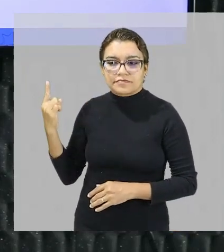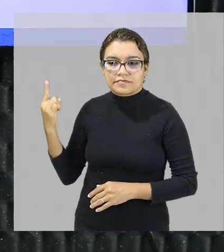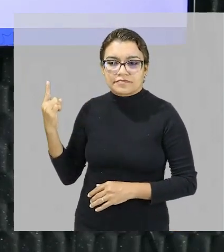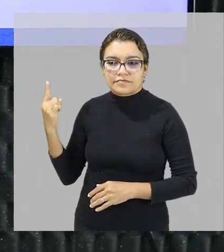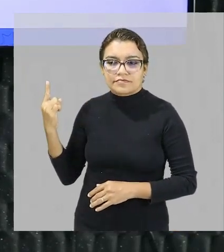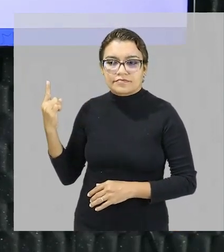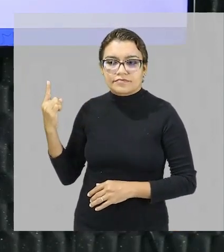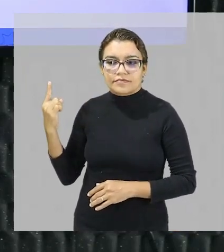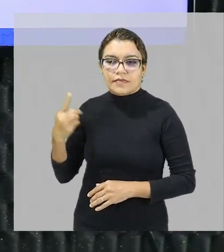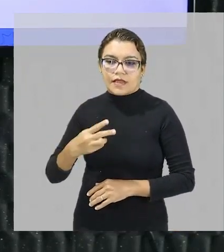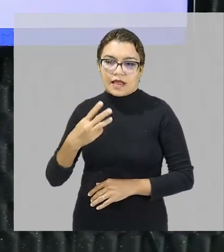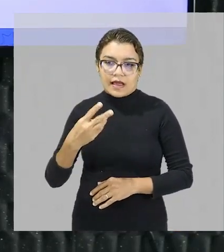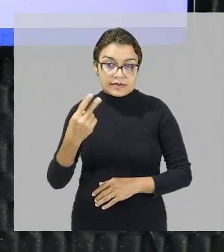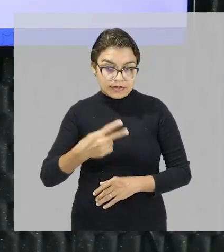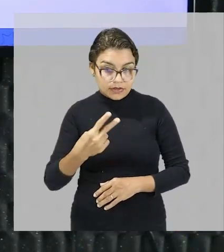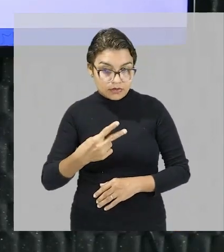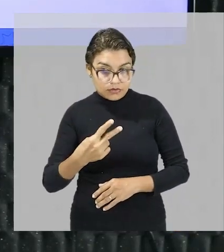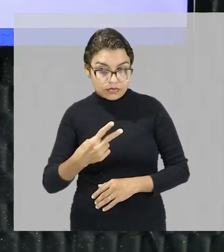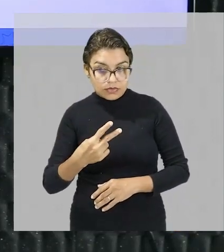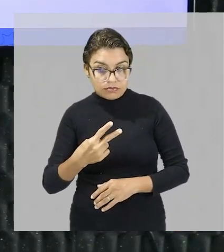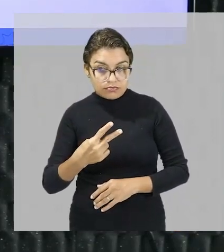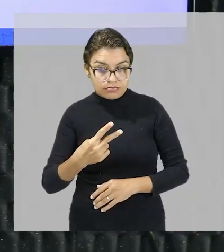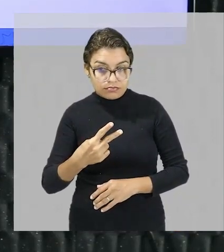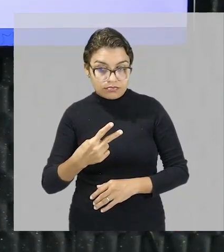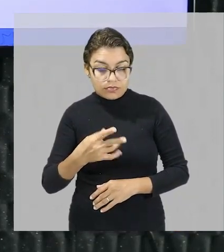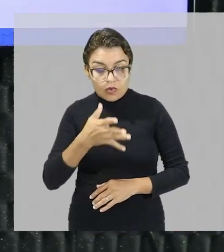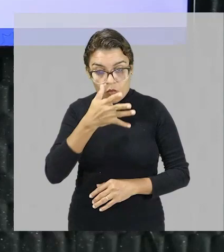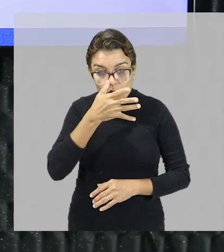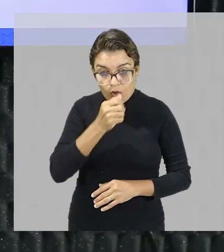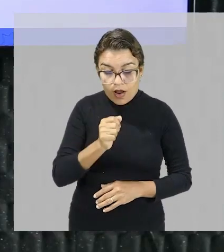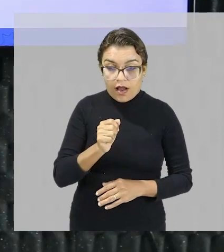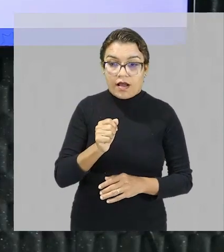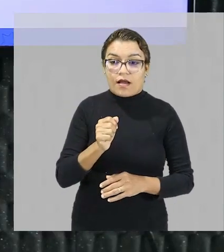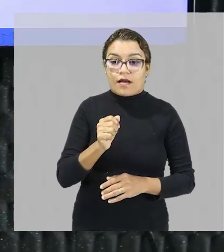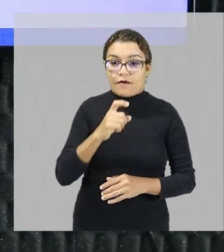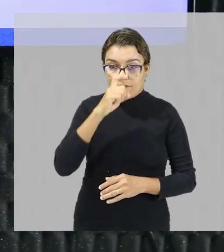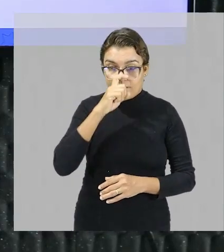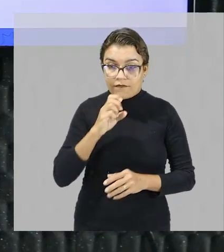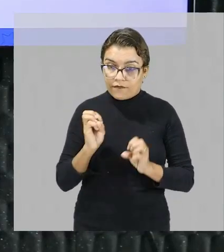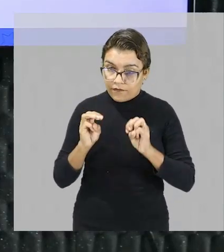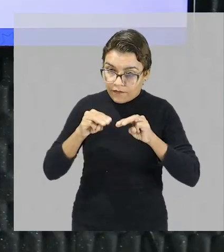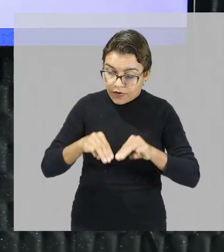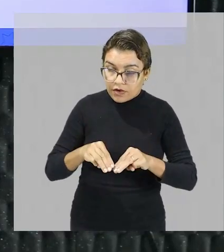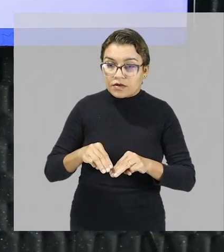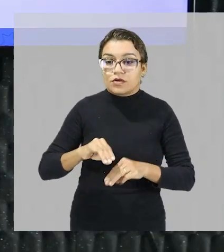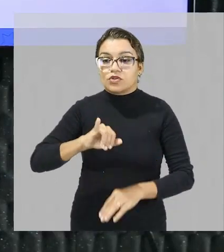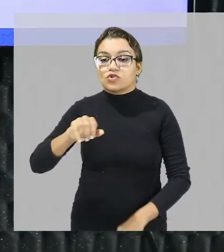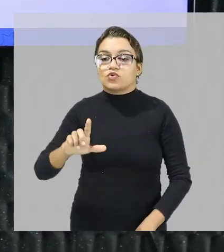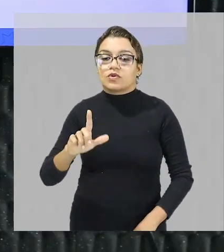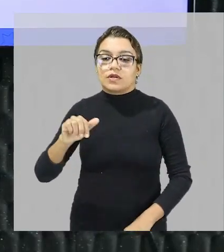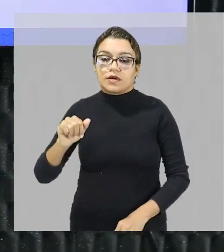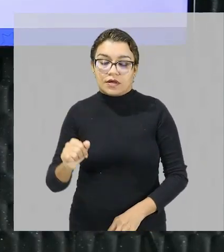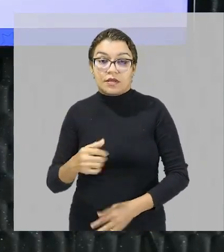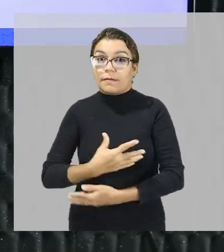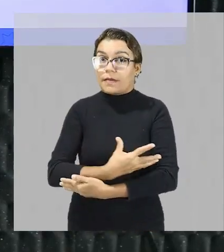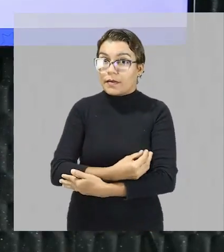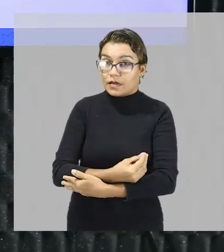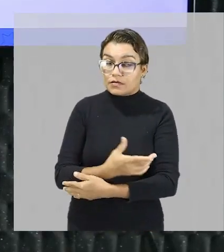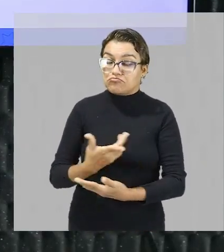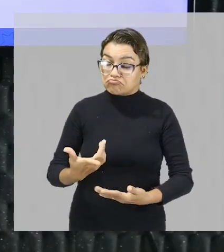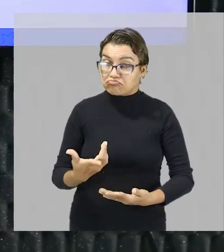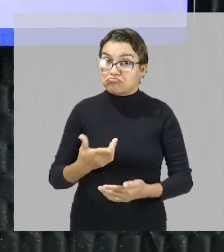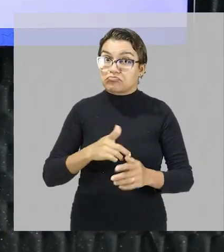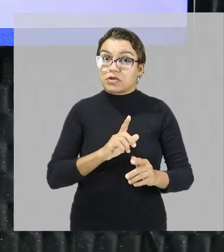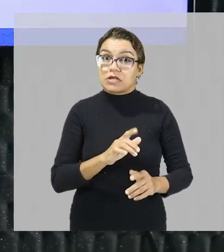amamentando. Para a gente entender se realmente quais gráficos está relacionado com os níveis de LH e qual é o gráfico que